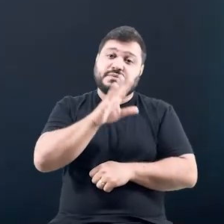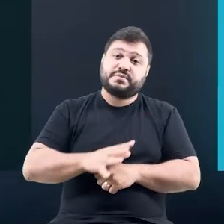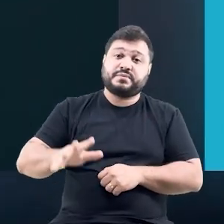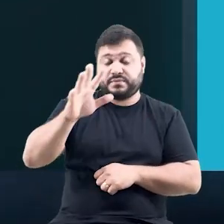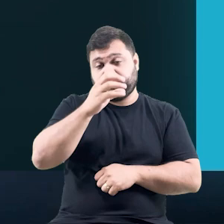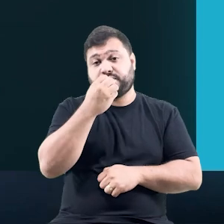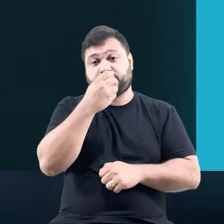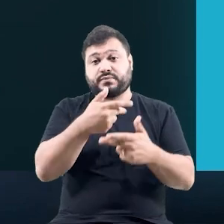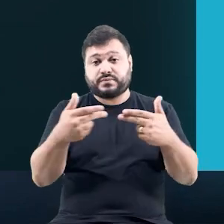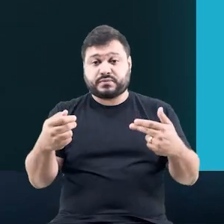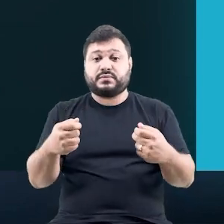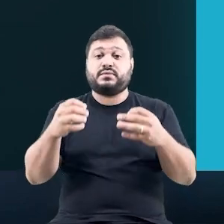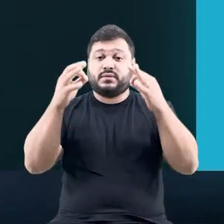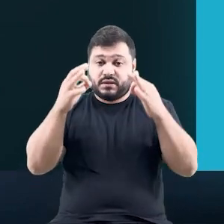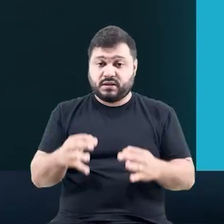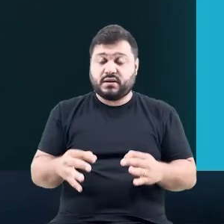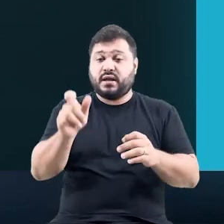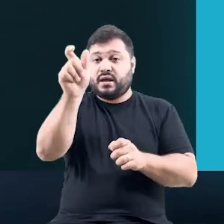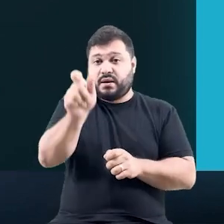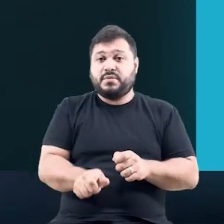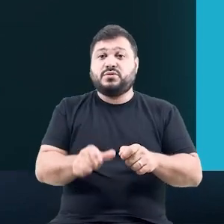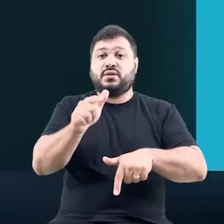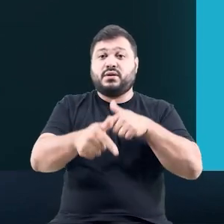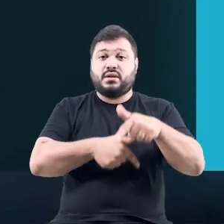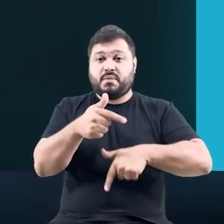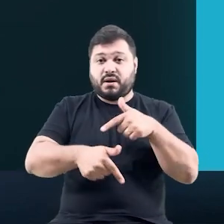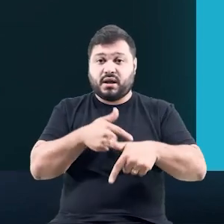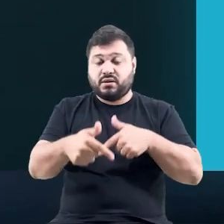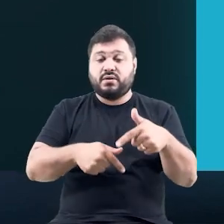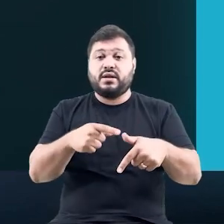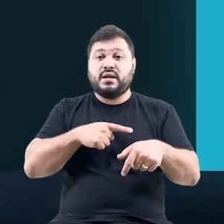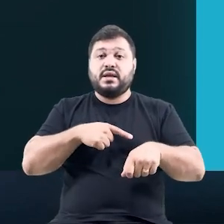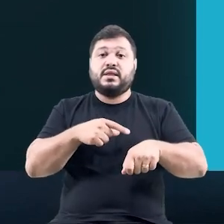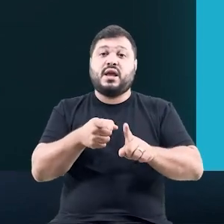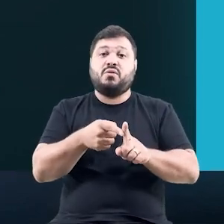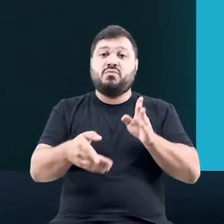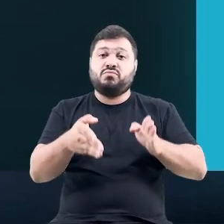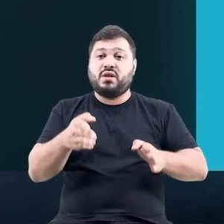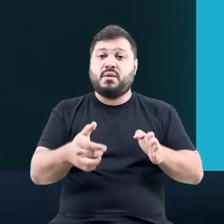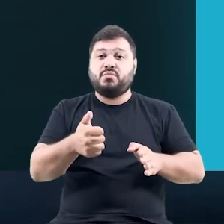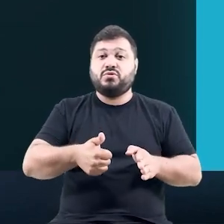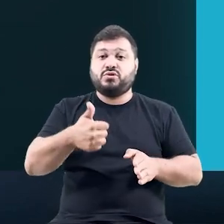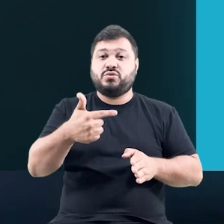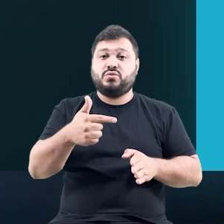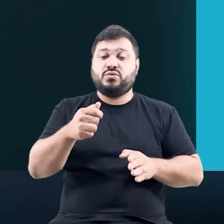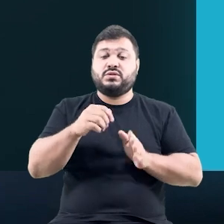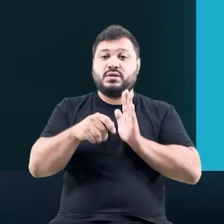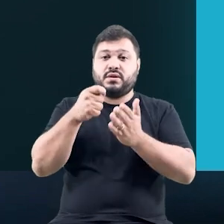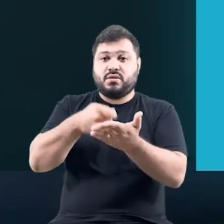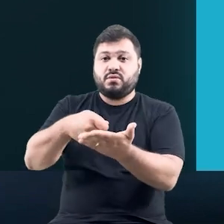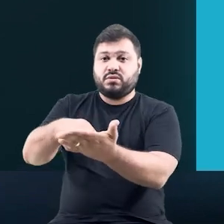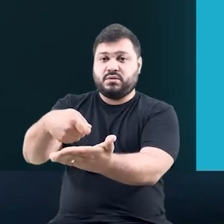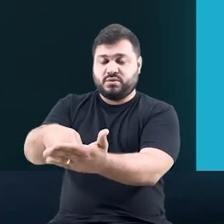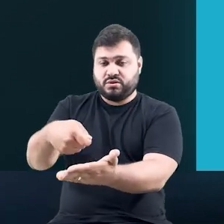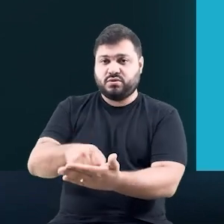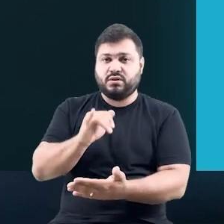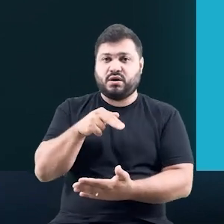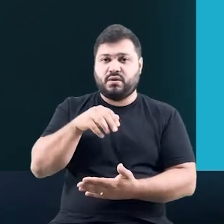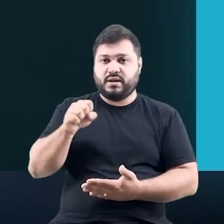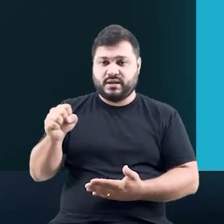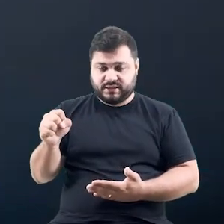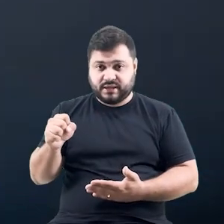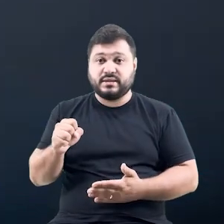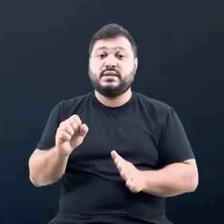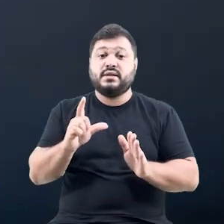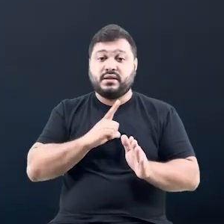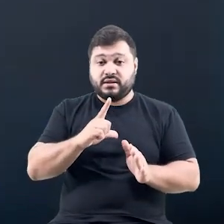maneira geral, o benefício é devido aos trabalhadores que cumprem uma carência mínima de 12 contribuições ao